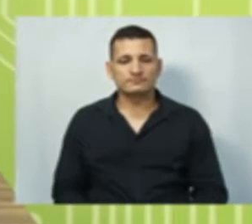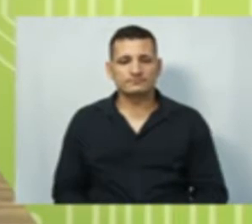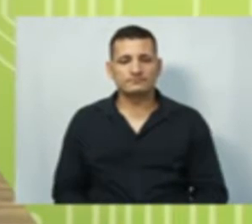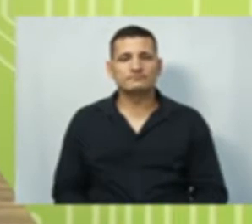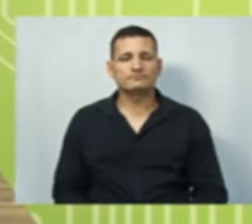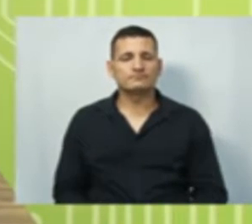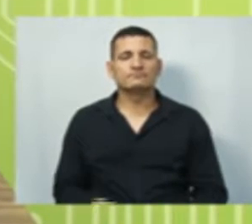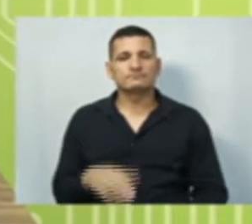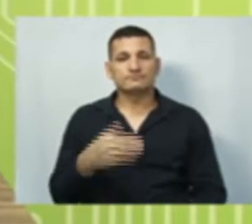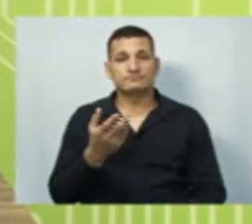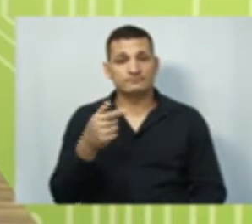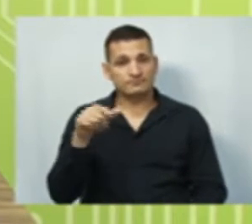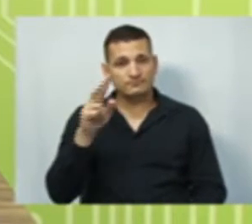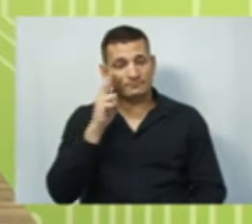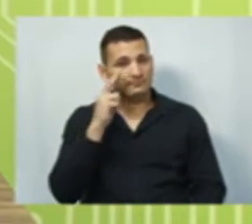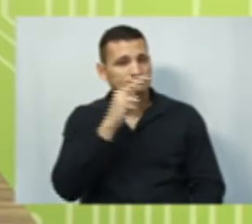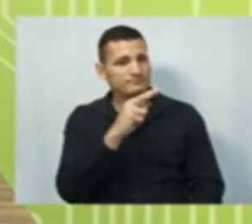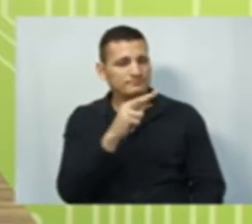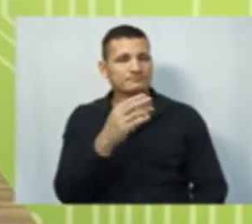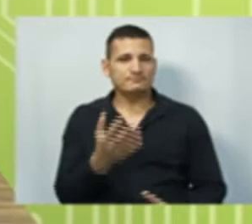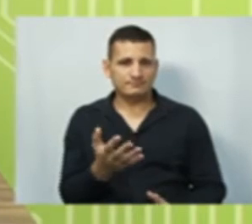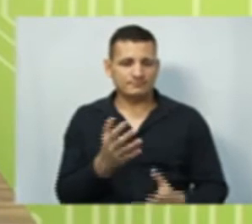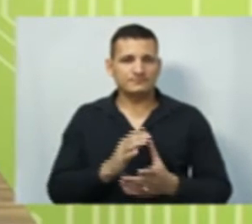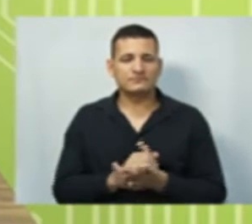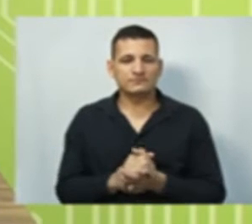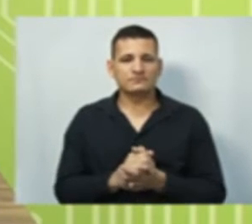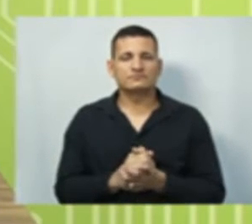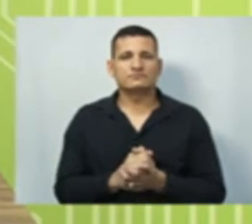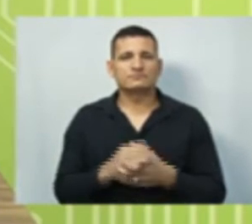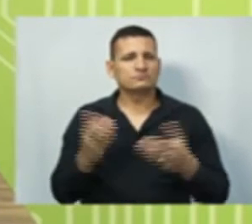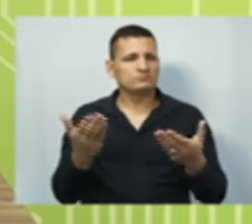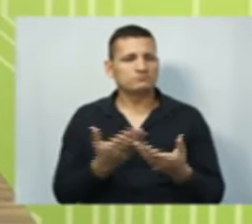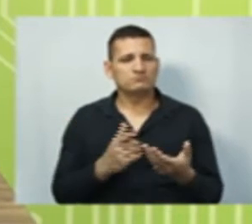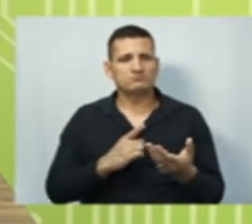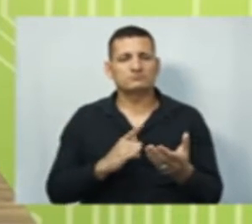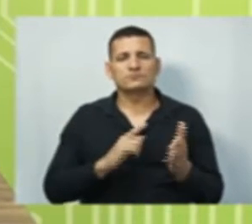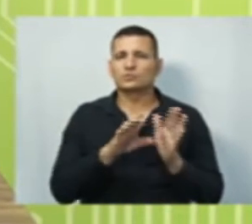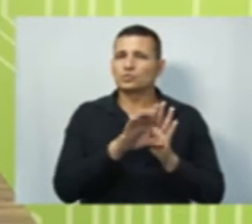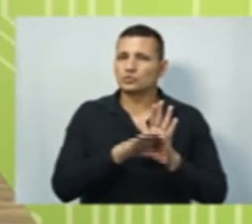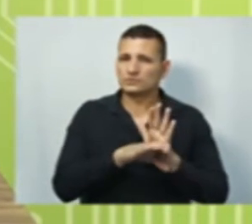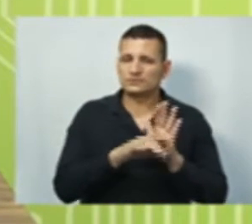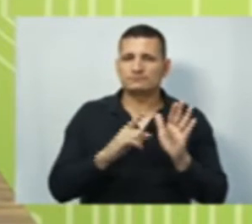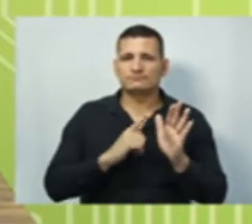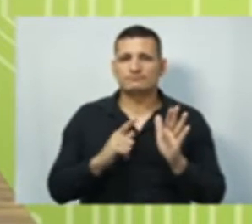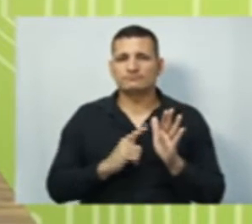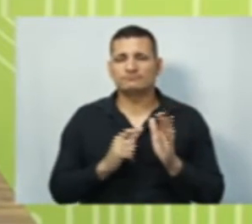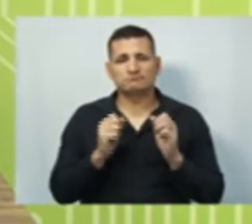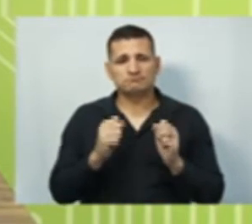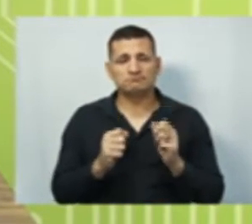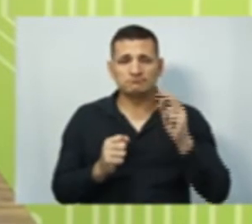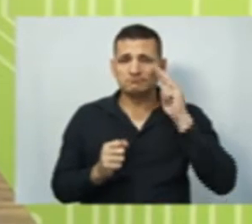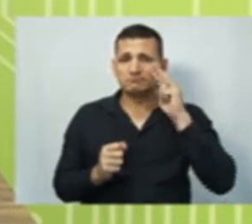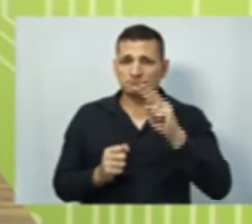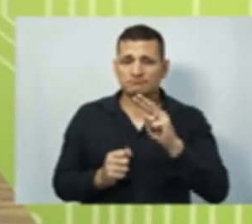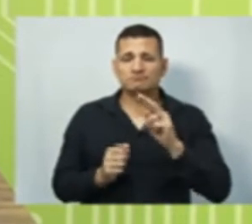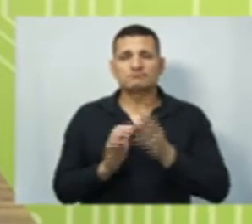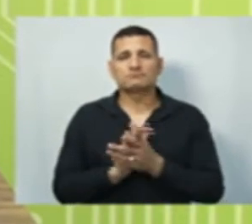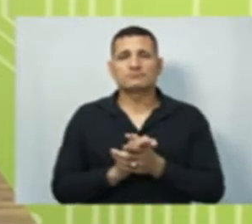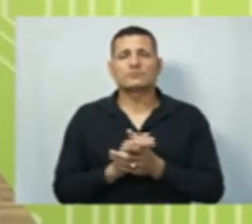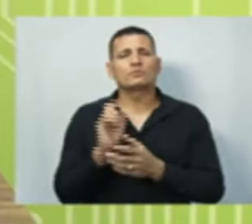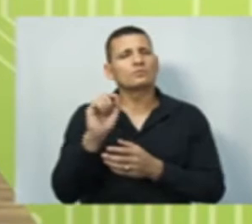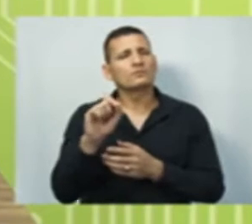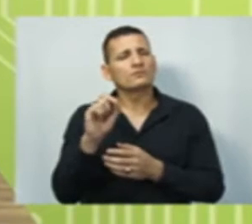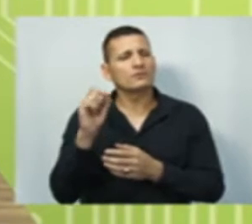Isso mesmo, pessoal. Vocês viram a participação aí? Nós temos então um conceito um pouco mais fechado, podemos ver no quadro, que o objeto de estudo